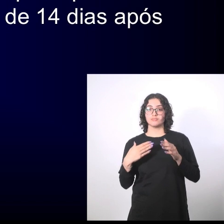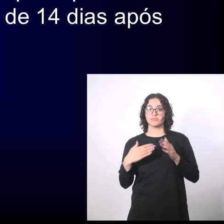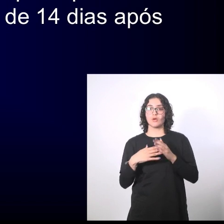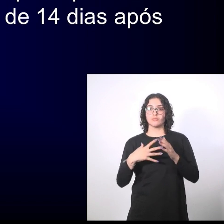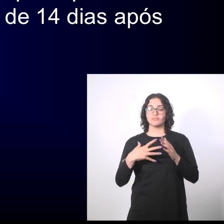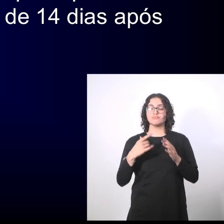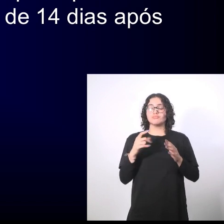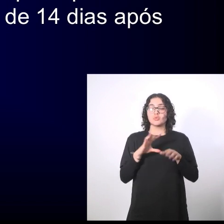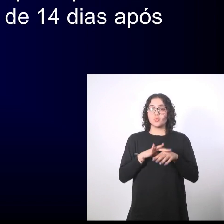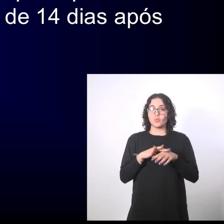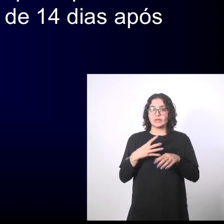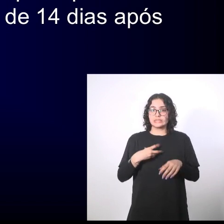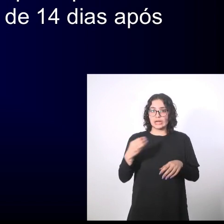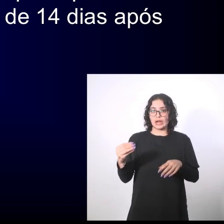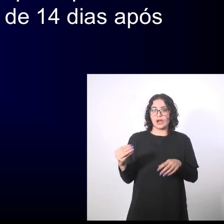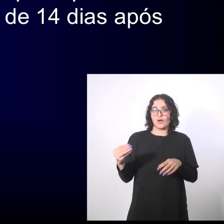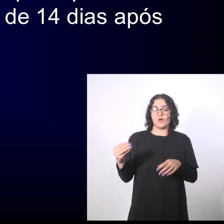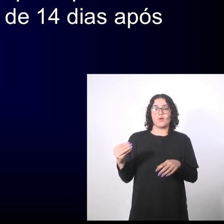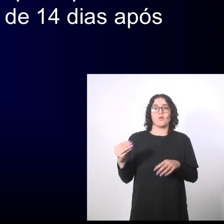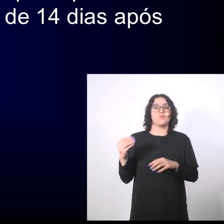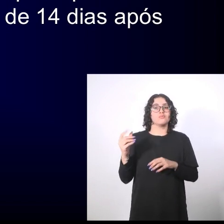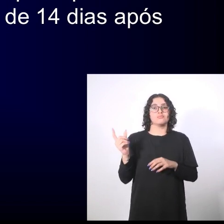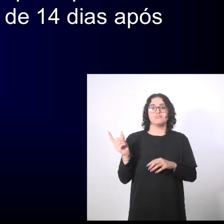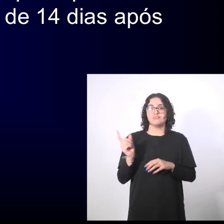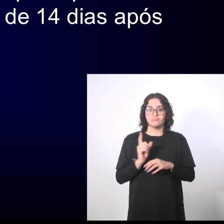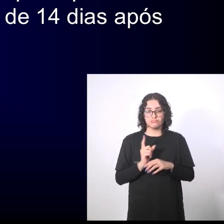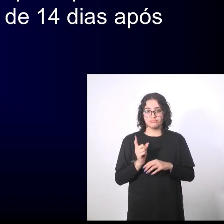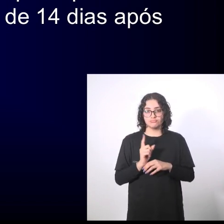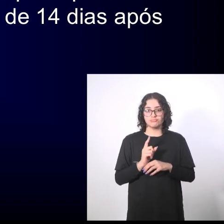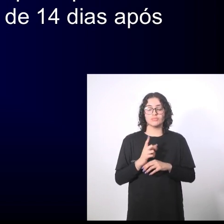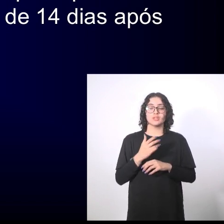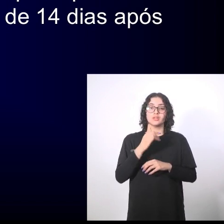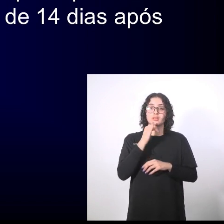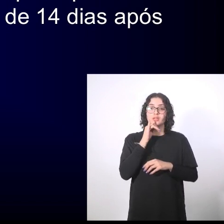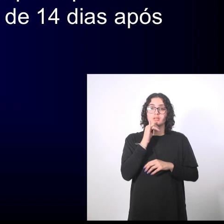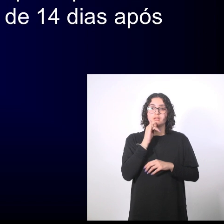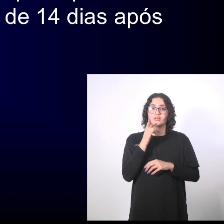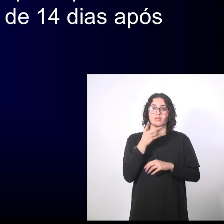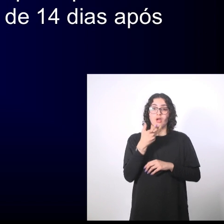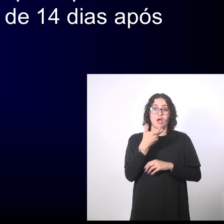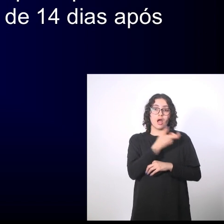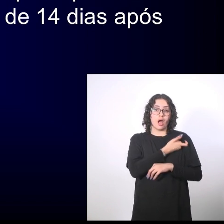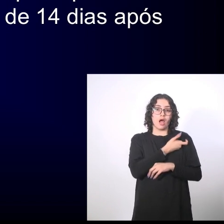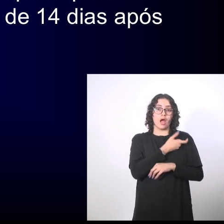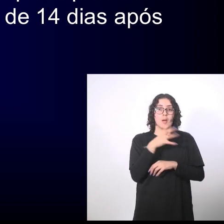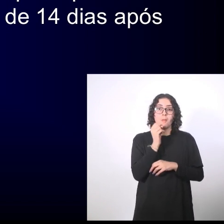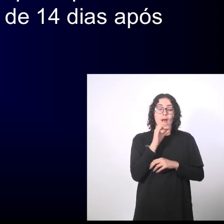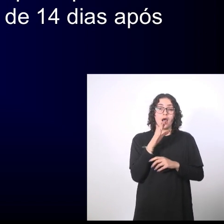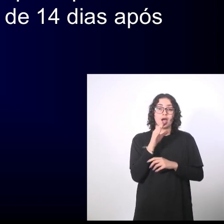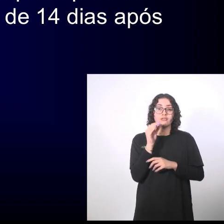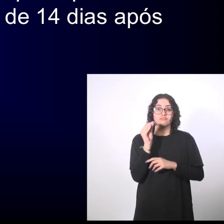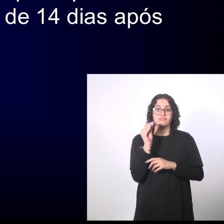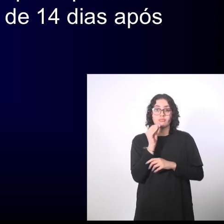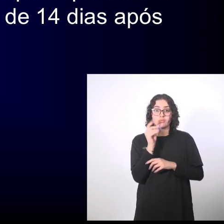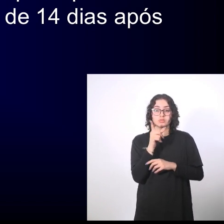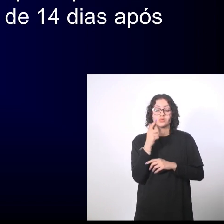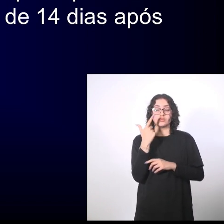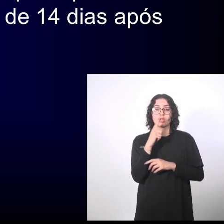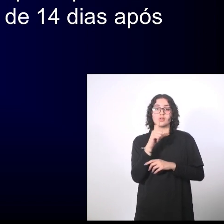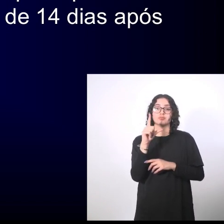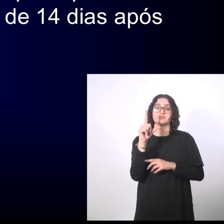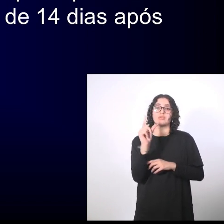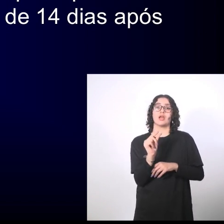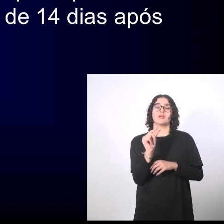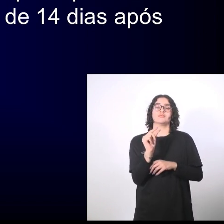porque você não é muito ágil no uso da vacina, e fizer rápido, mas não tão rápido assim, você consegue minimizar